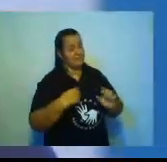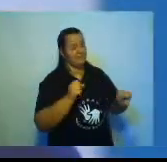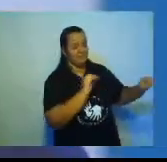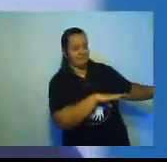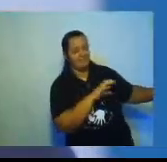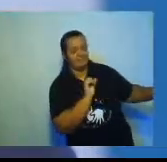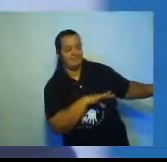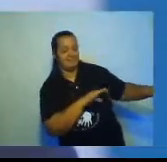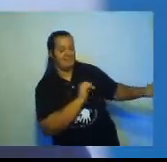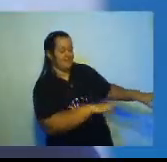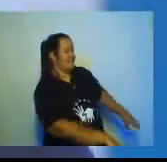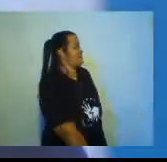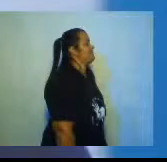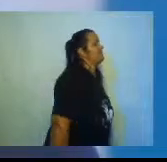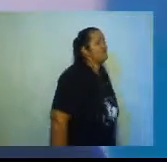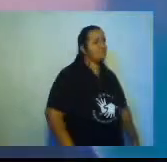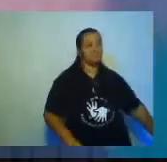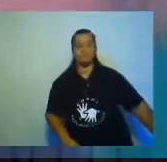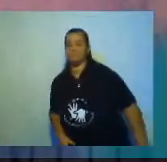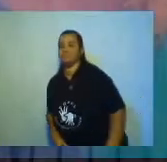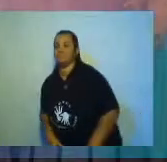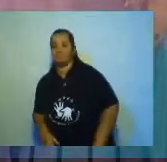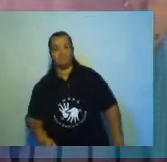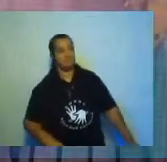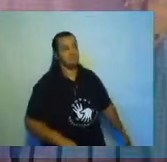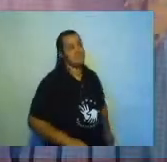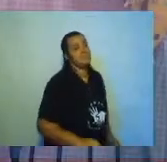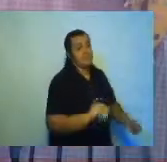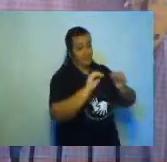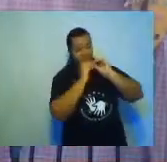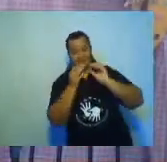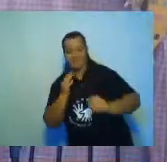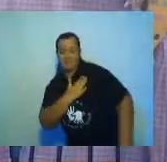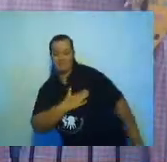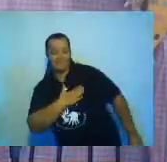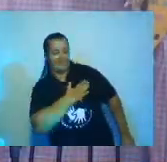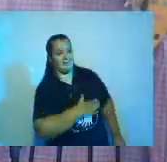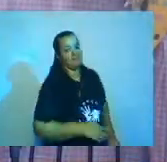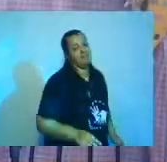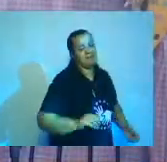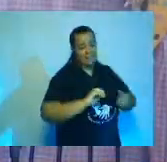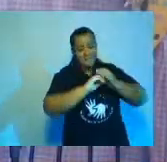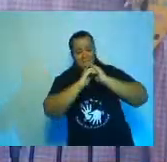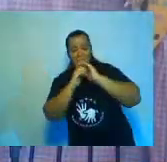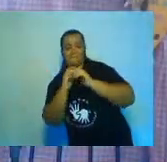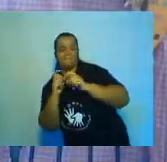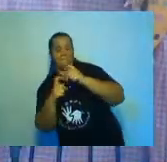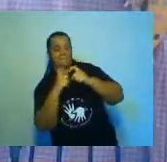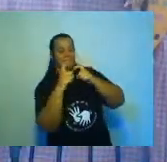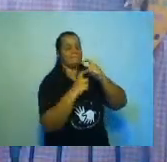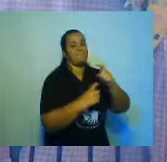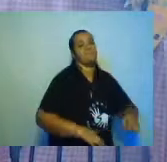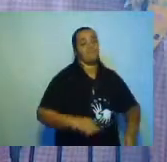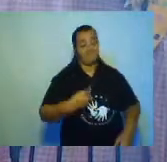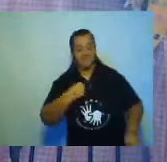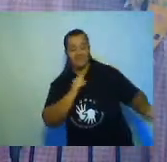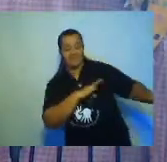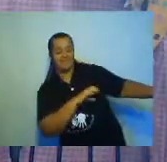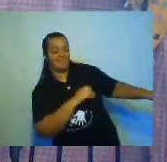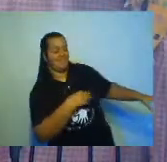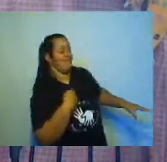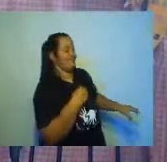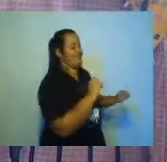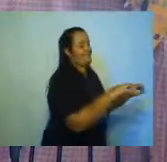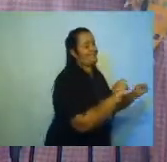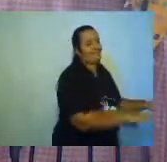Quem ensina fui eu, quem ensina fui eu. Se ele te beija gostoso, dá um amasso cabuloso. Quem ensinou fui